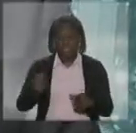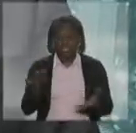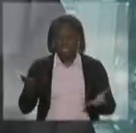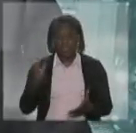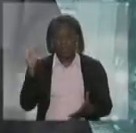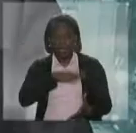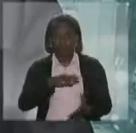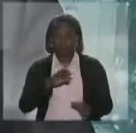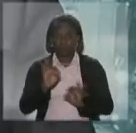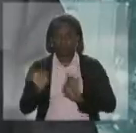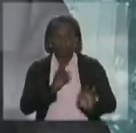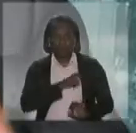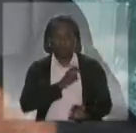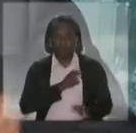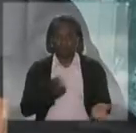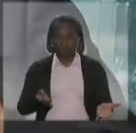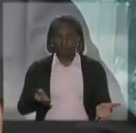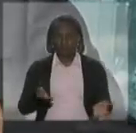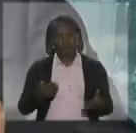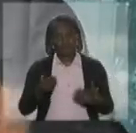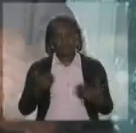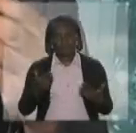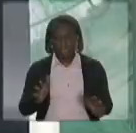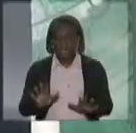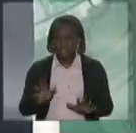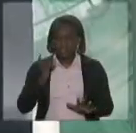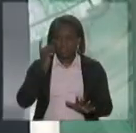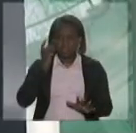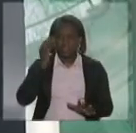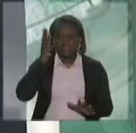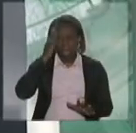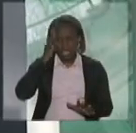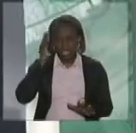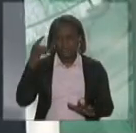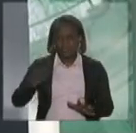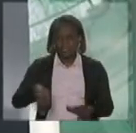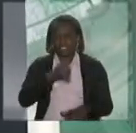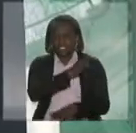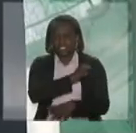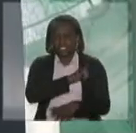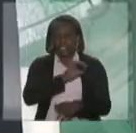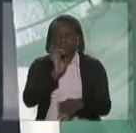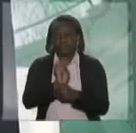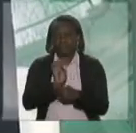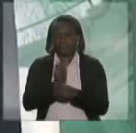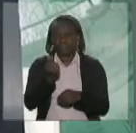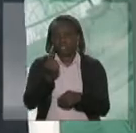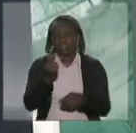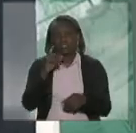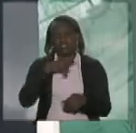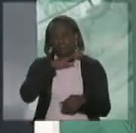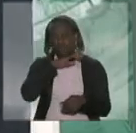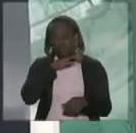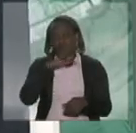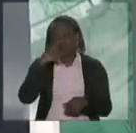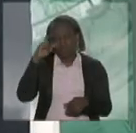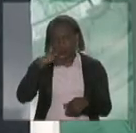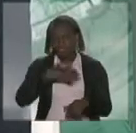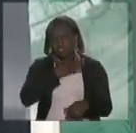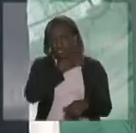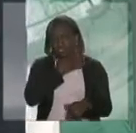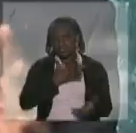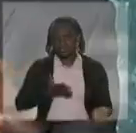mal que então é ainda criado nós sabemos que a situação econômica do estado é muito crítica sabemos muito